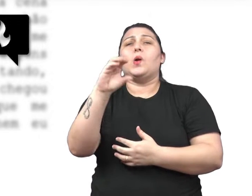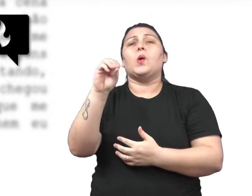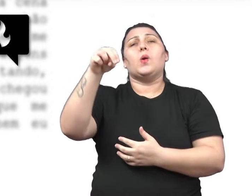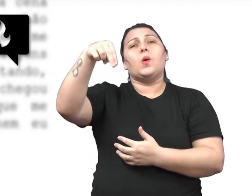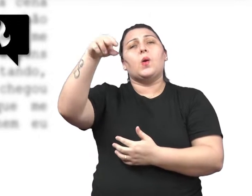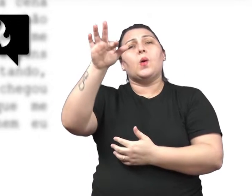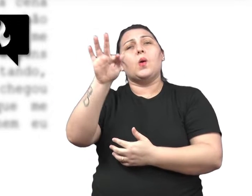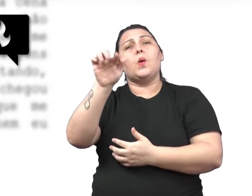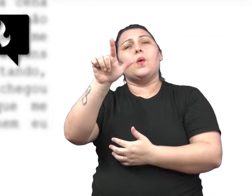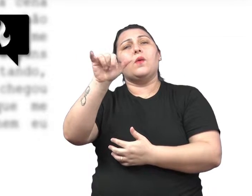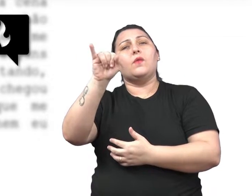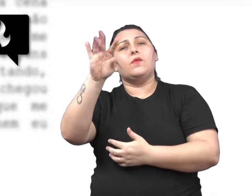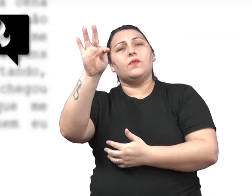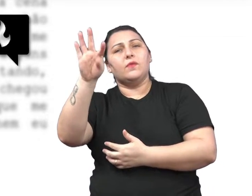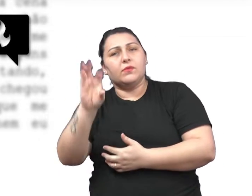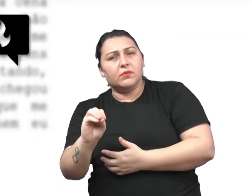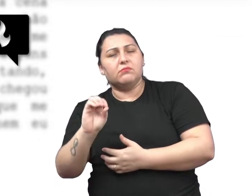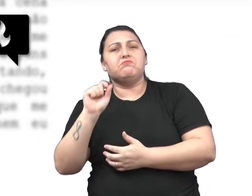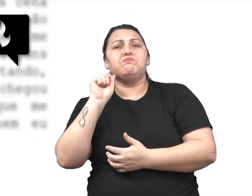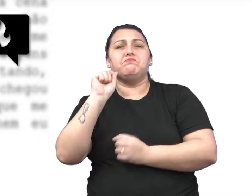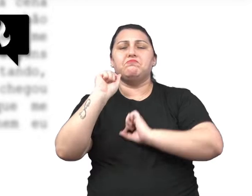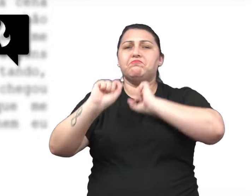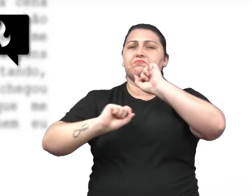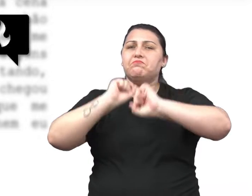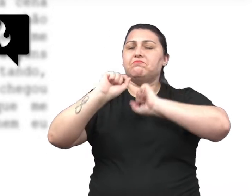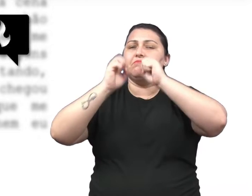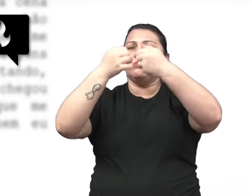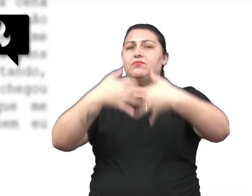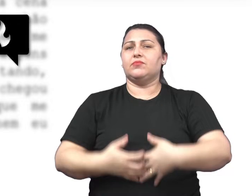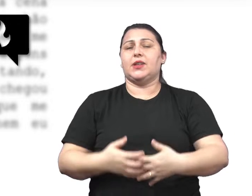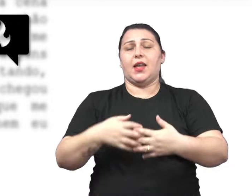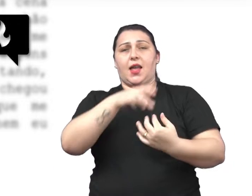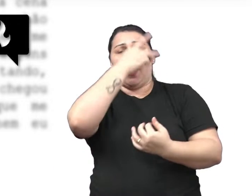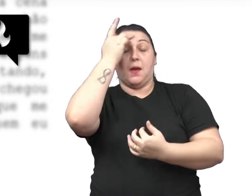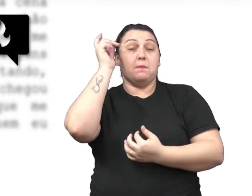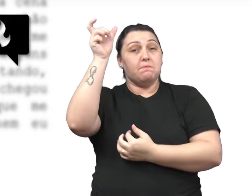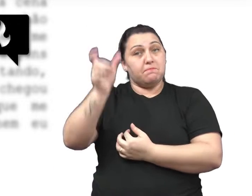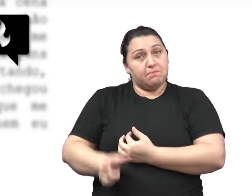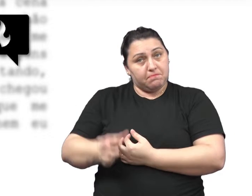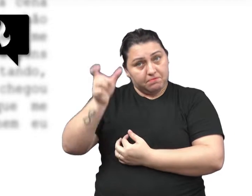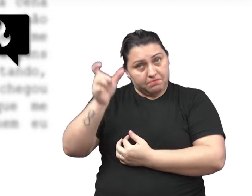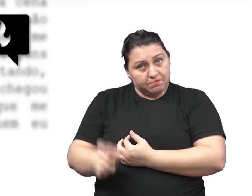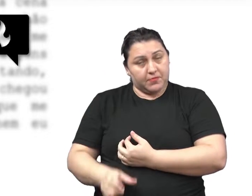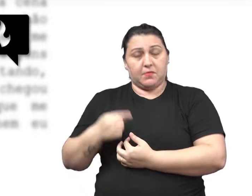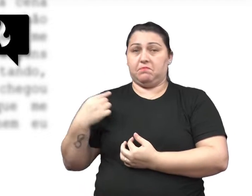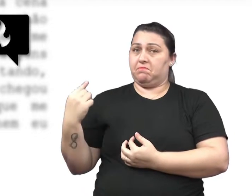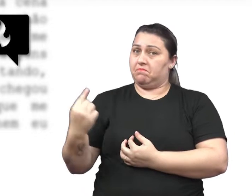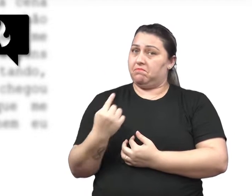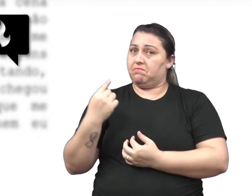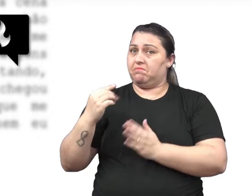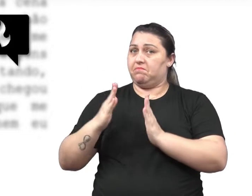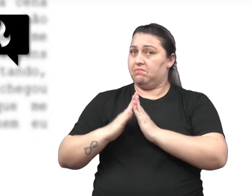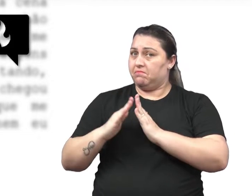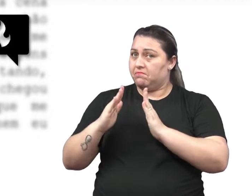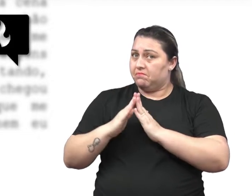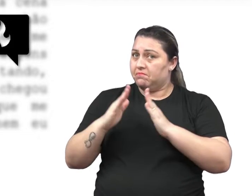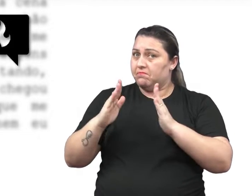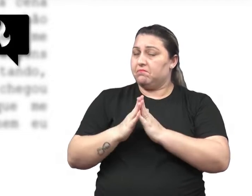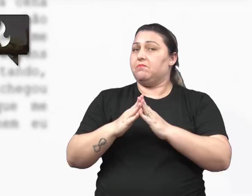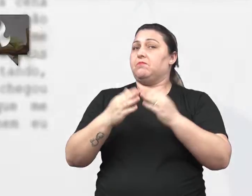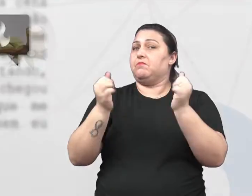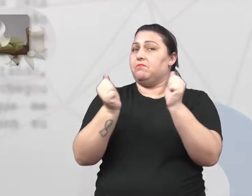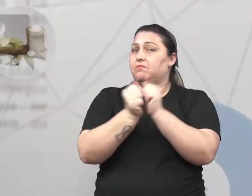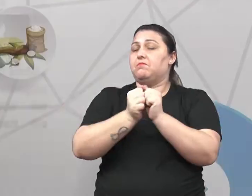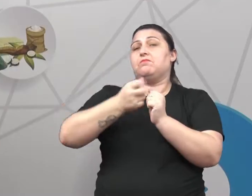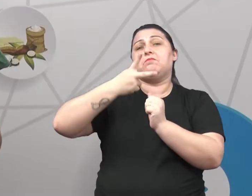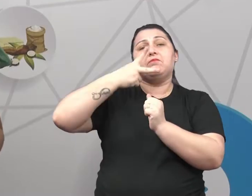O fato que está sendo contado aqui é de quando essa personagem ficou sozinha em casa com os